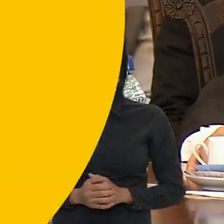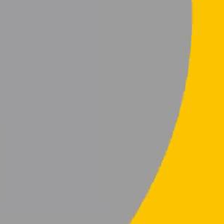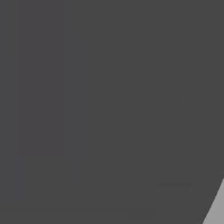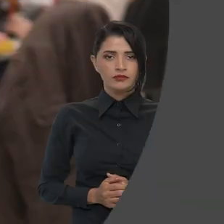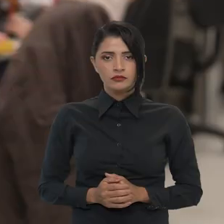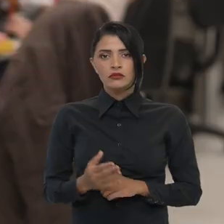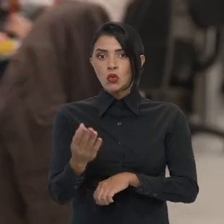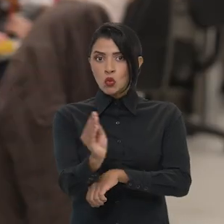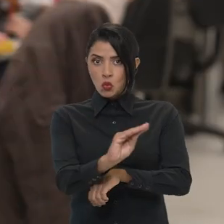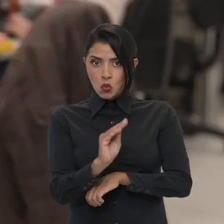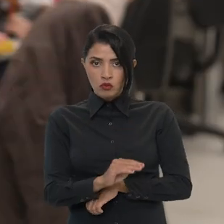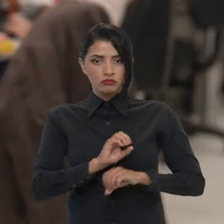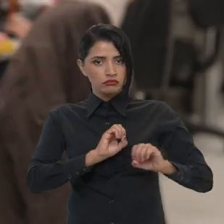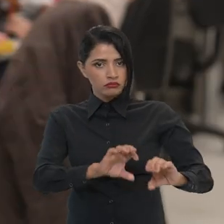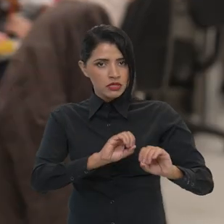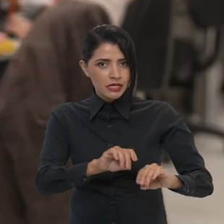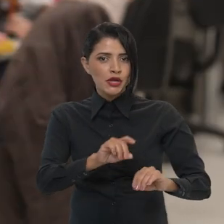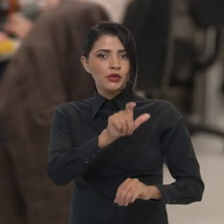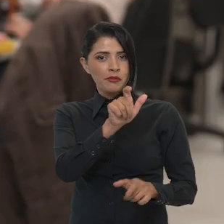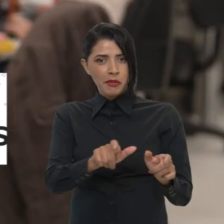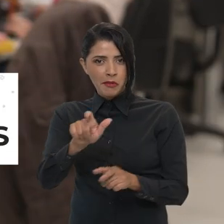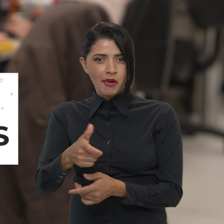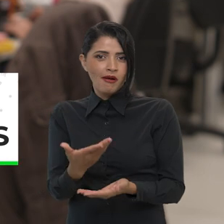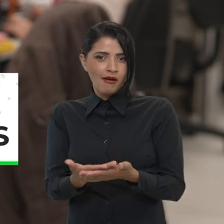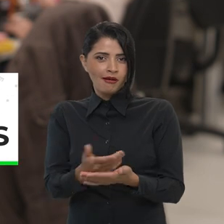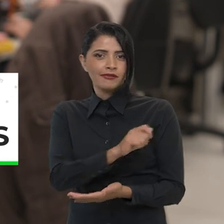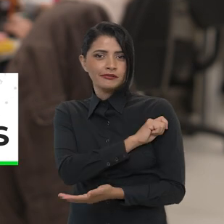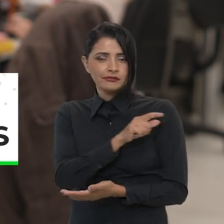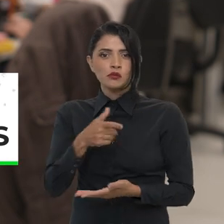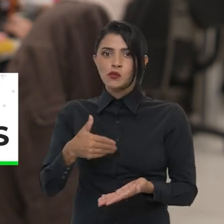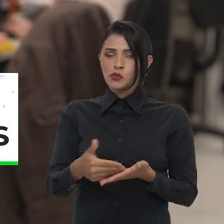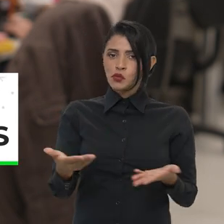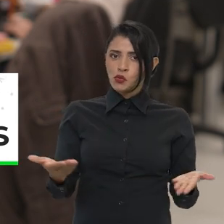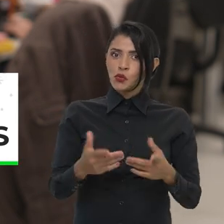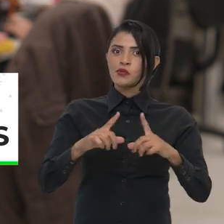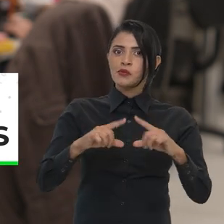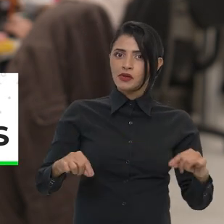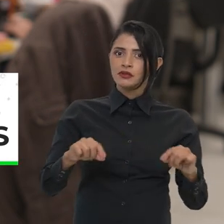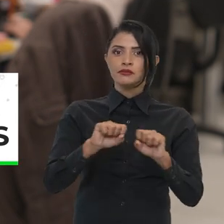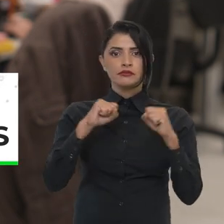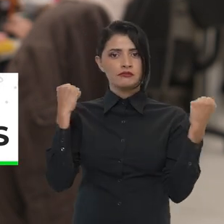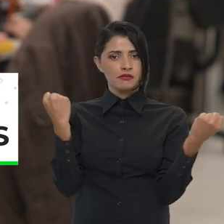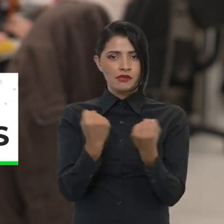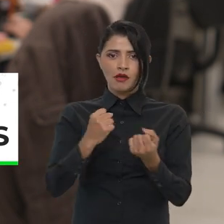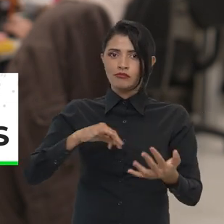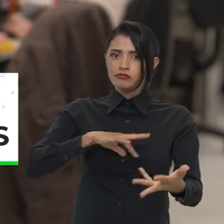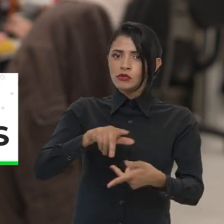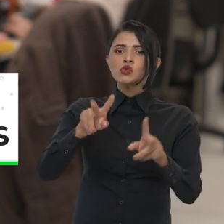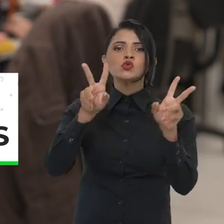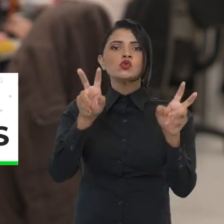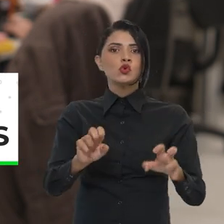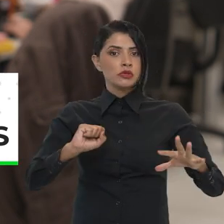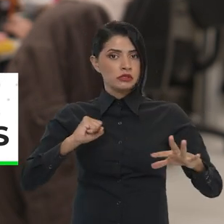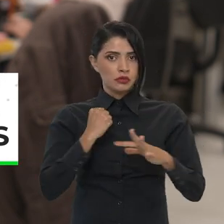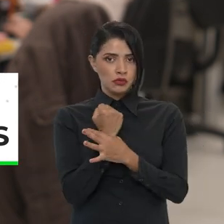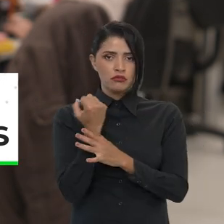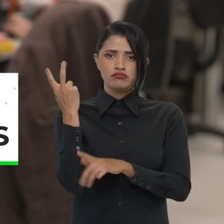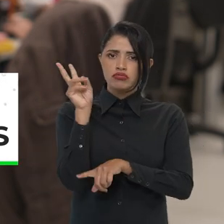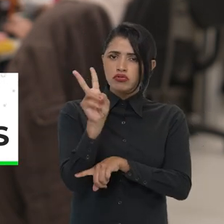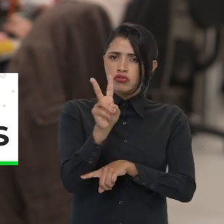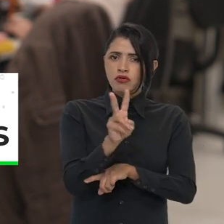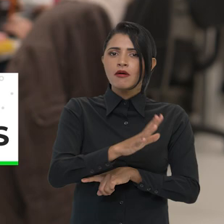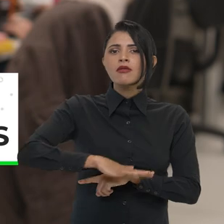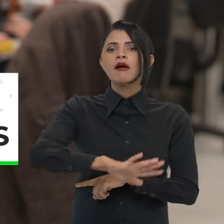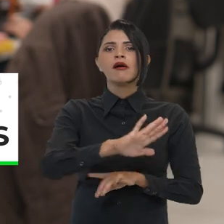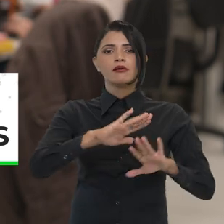conjuntamente. Cuidar do ensino e dos estudantes. Começou hoje aqui em Brasília um seminário internacional sobre segurança